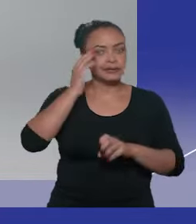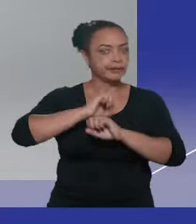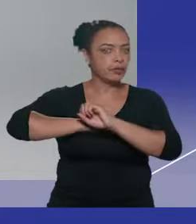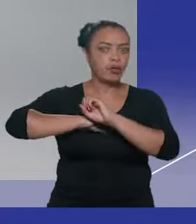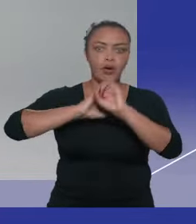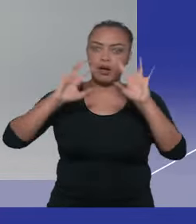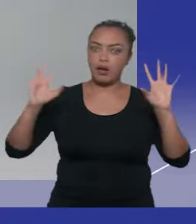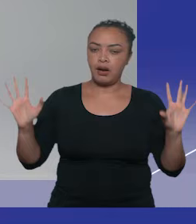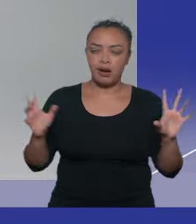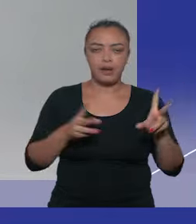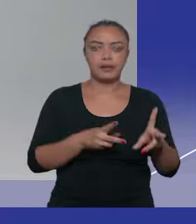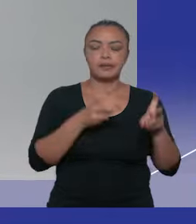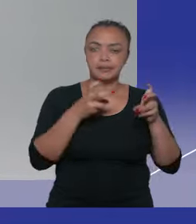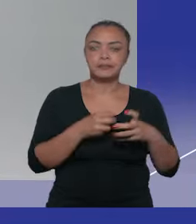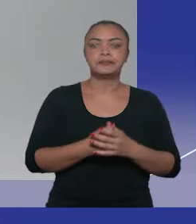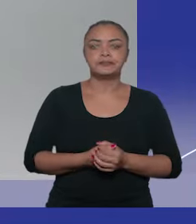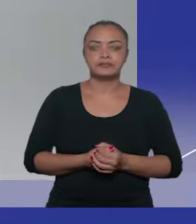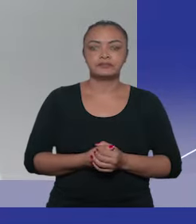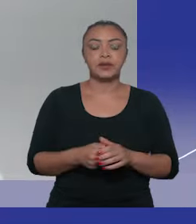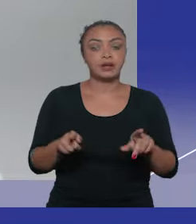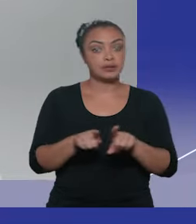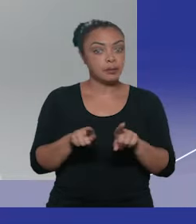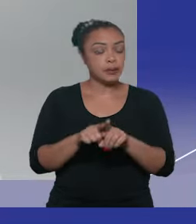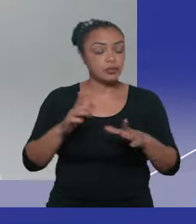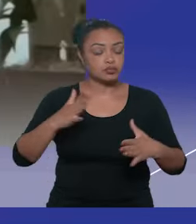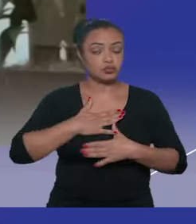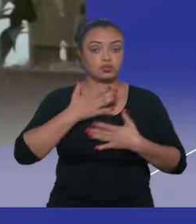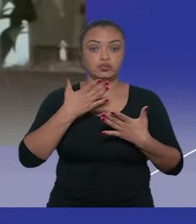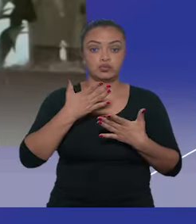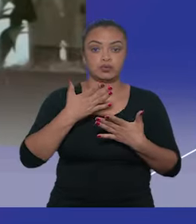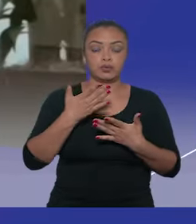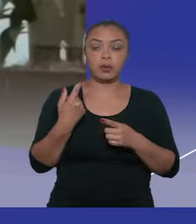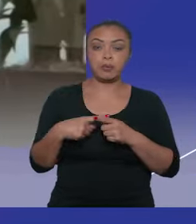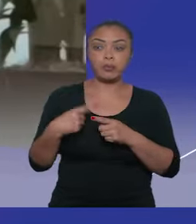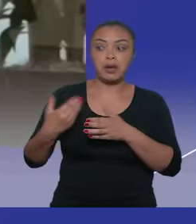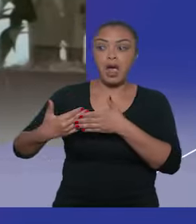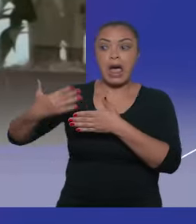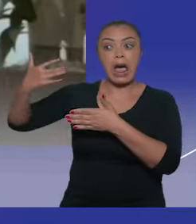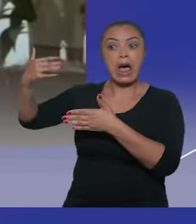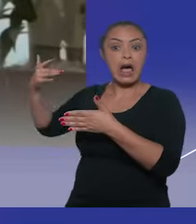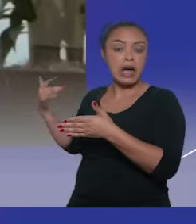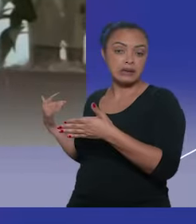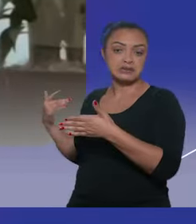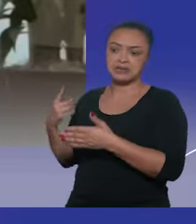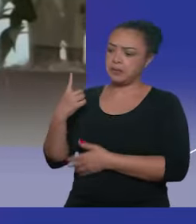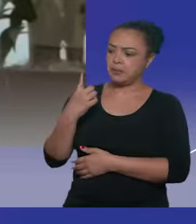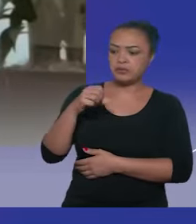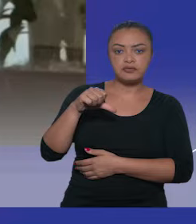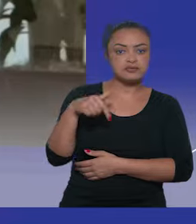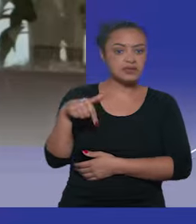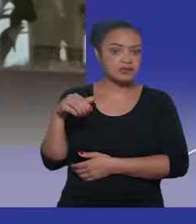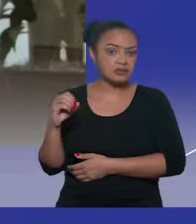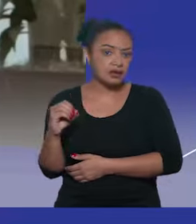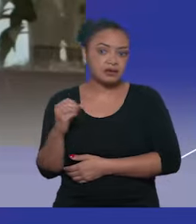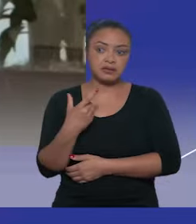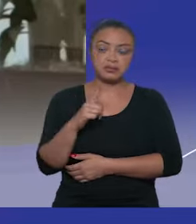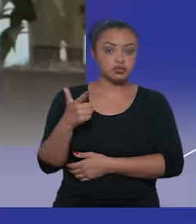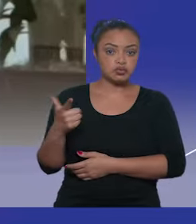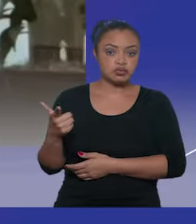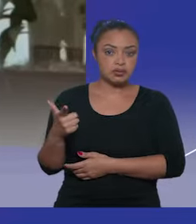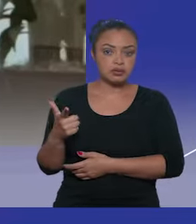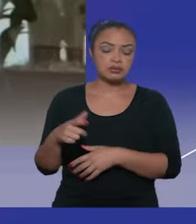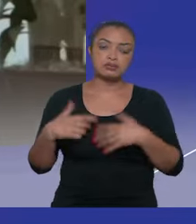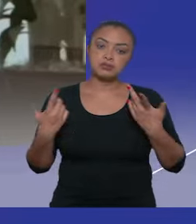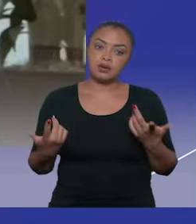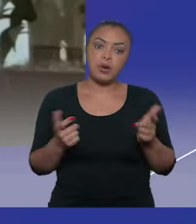foi muito claro isso para o consumidor americano. E foi um choque. A gente não tinha esse tipo de inflação desde a década de 70, início da década de